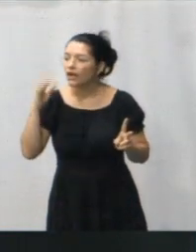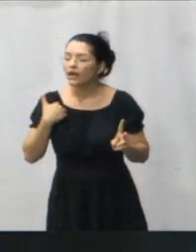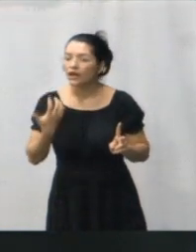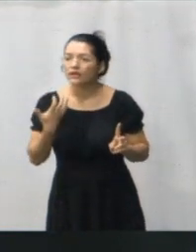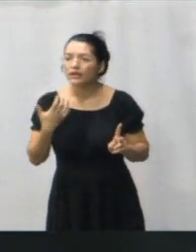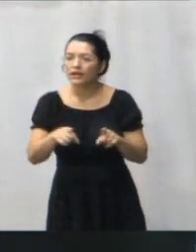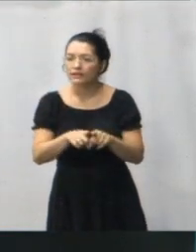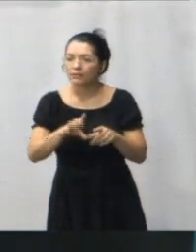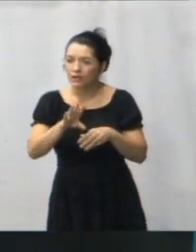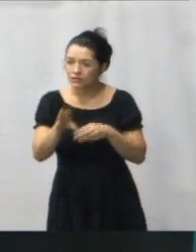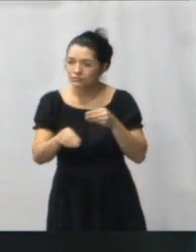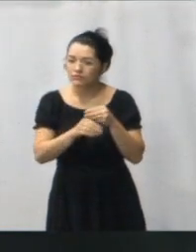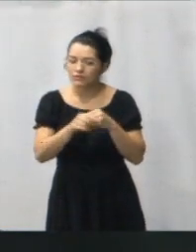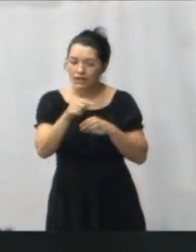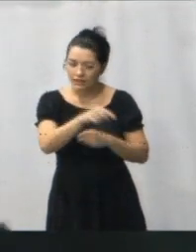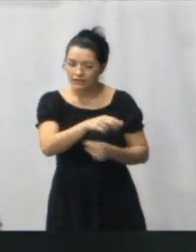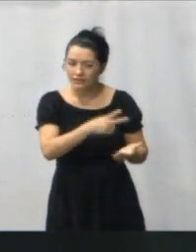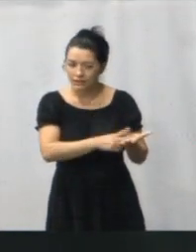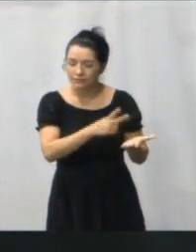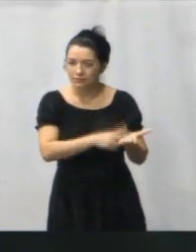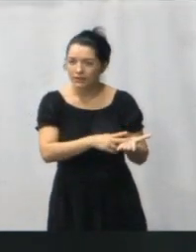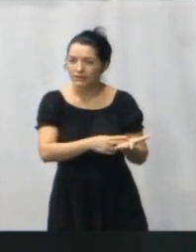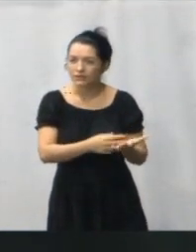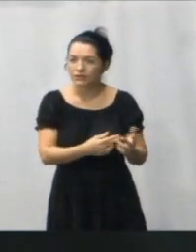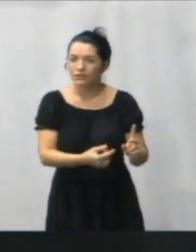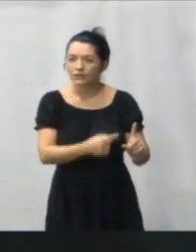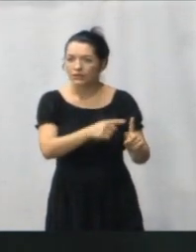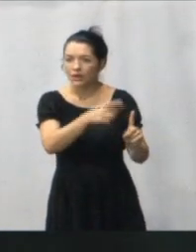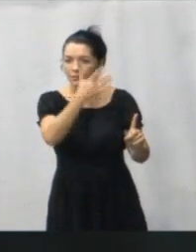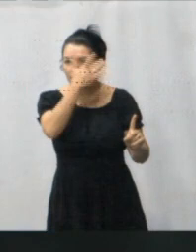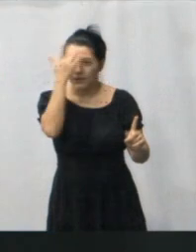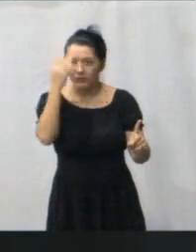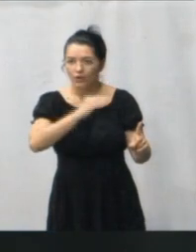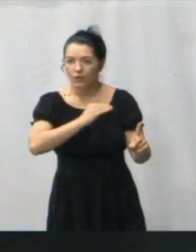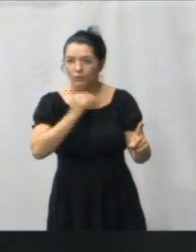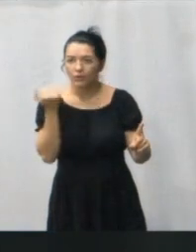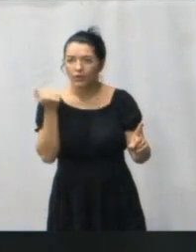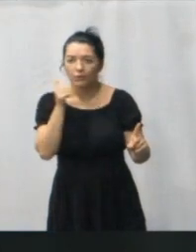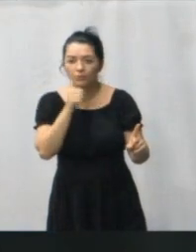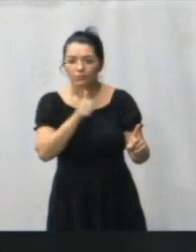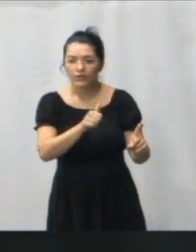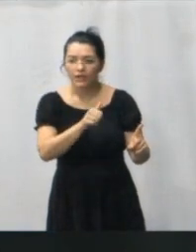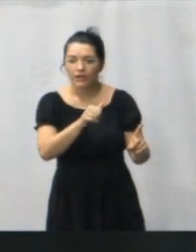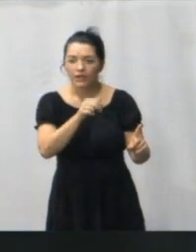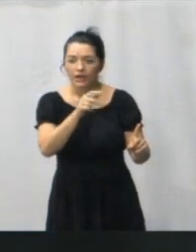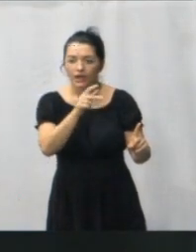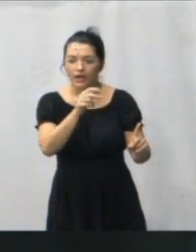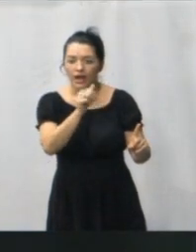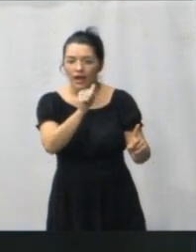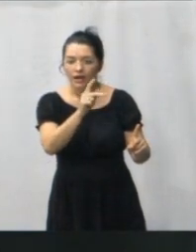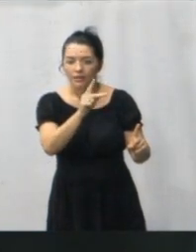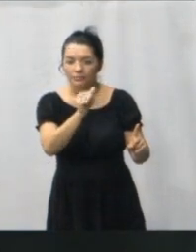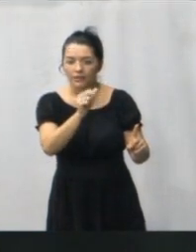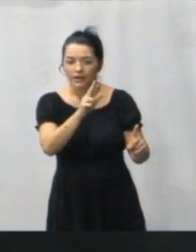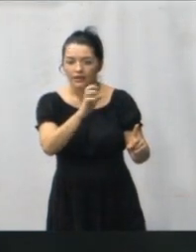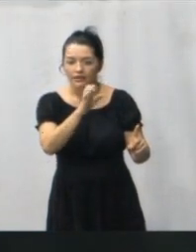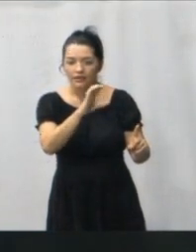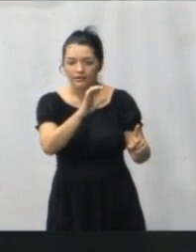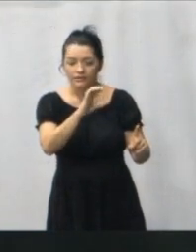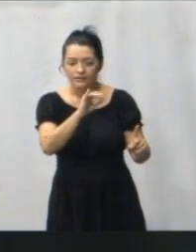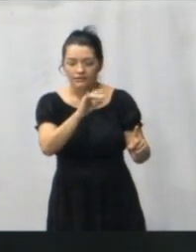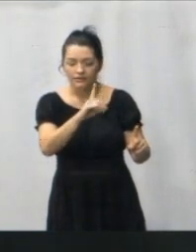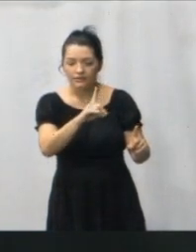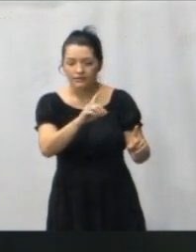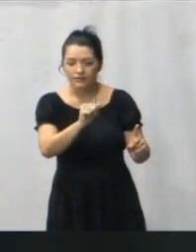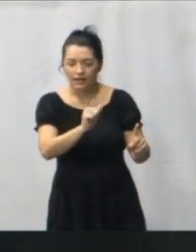mesmo pesar. Né, da senhora Aparecida, Maria Aparecida, pessoa conhecida, estadista,